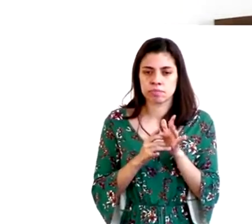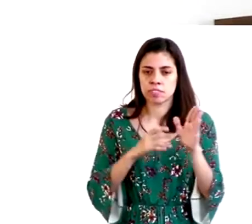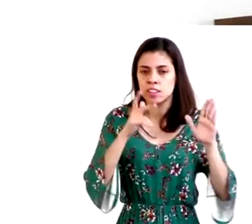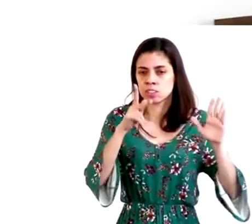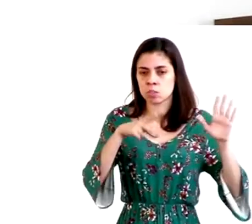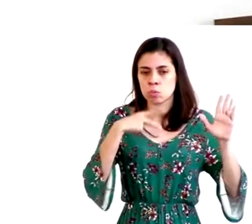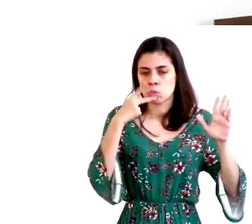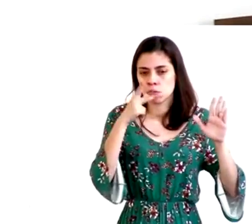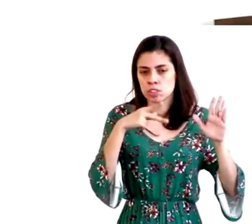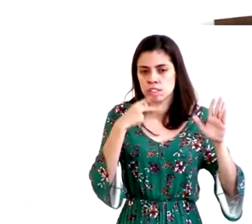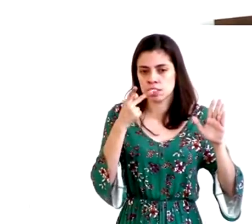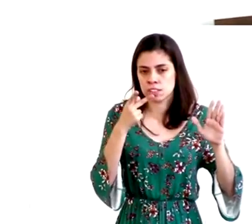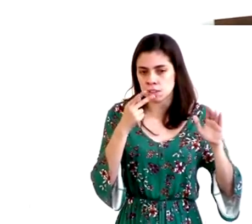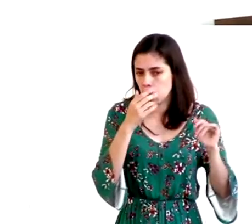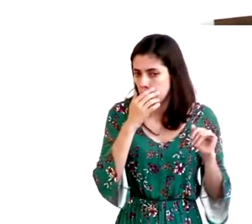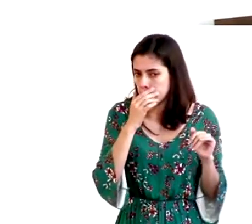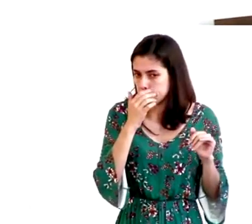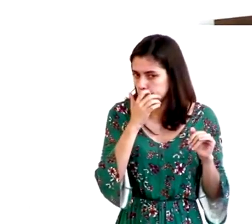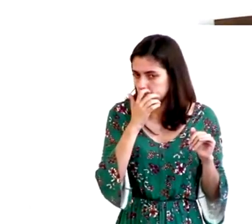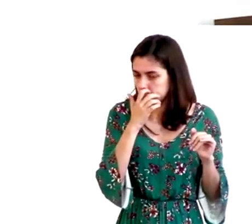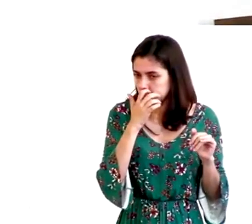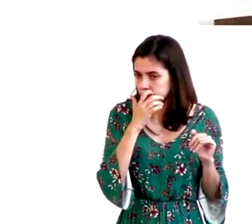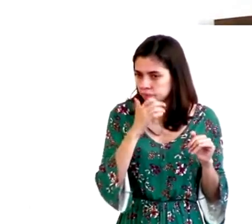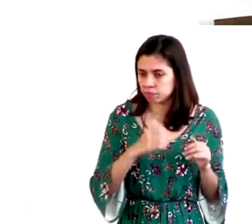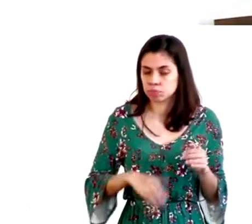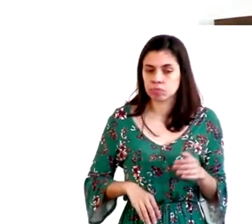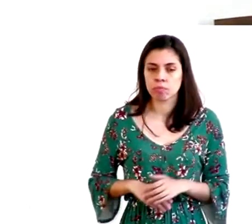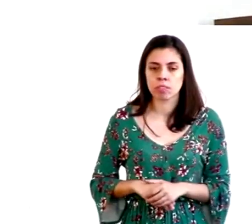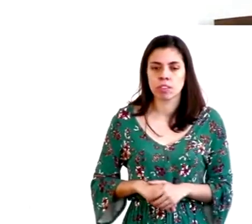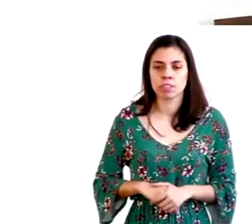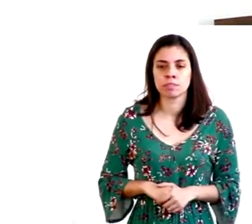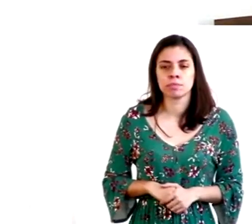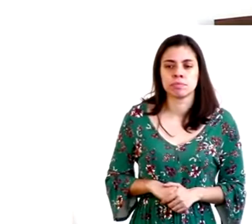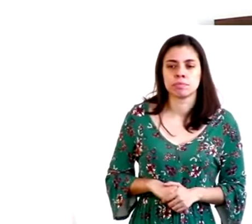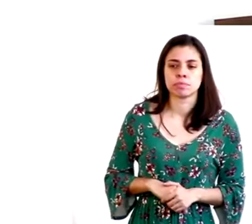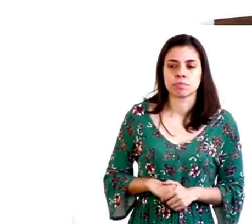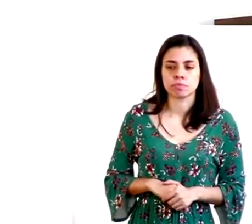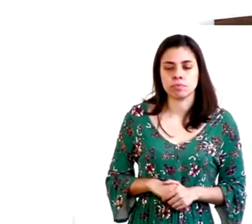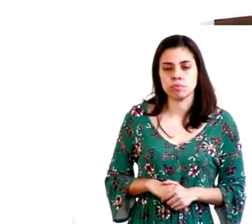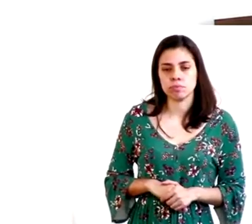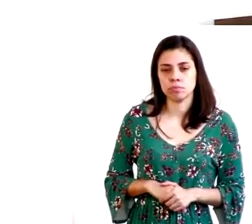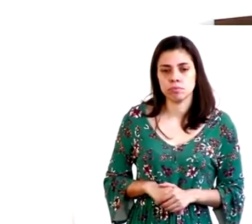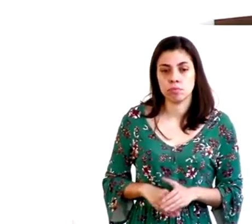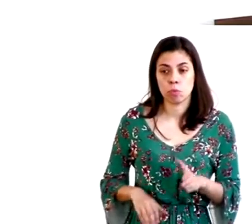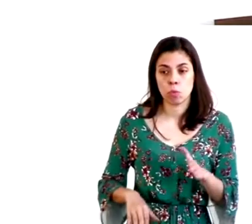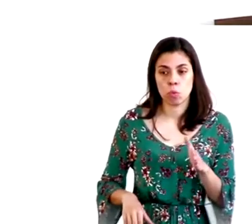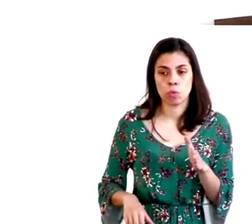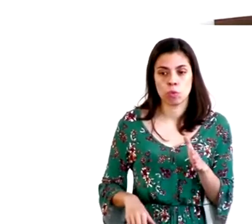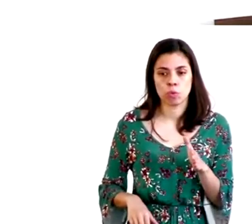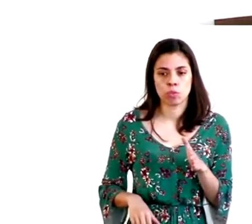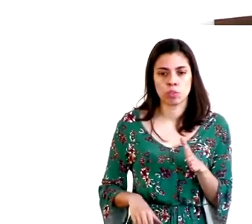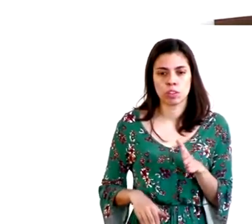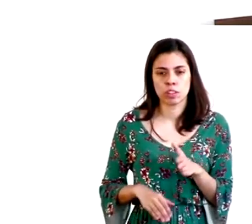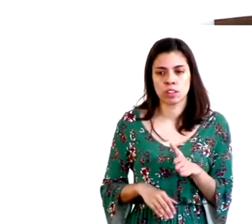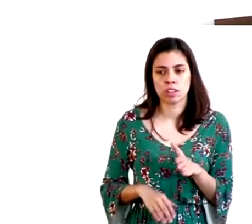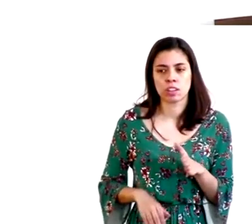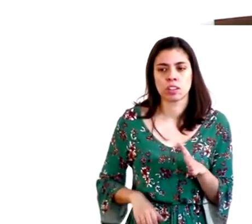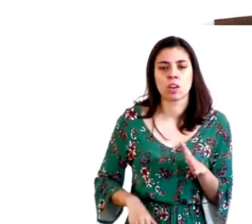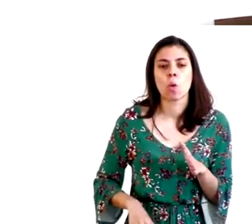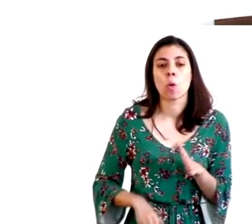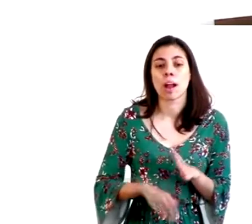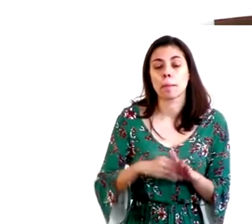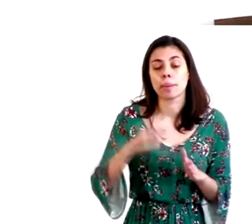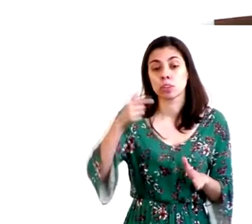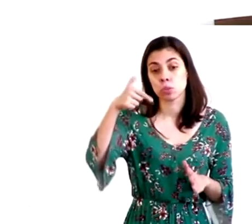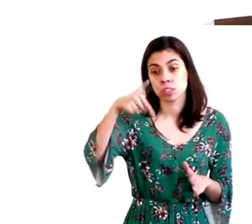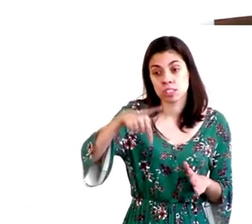são cumpridas. O capítulo de número 7 nos fala como os cidadãos do reino agirão ao